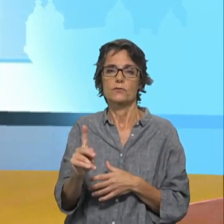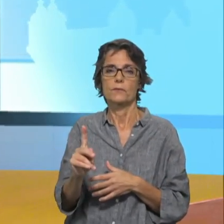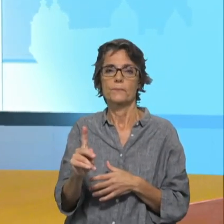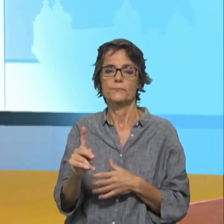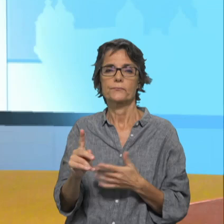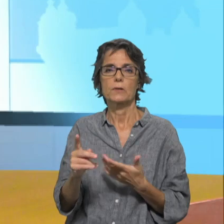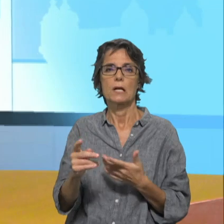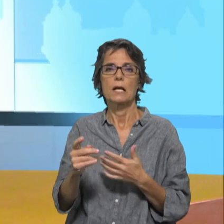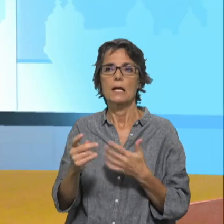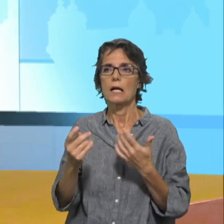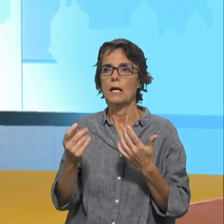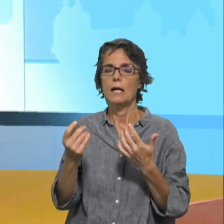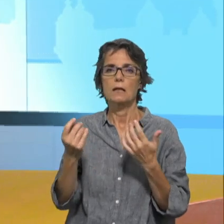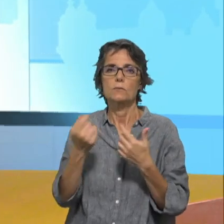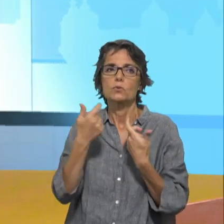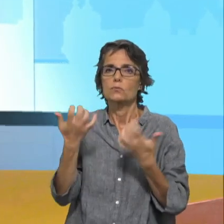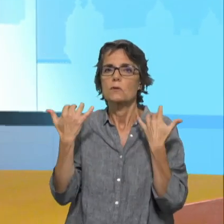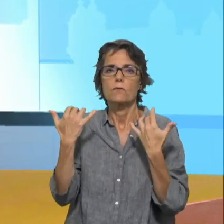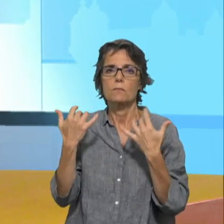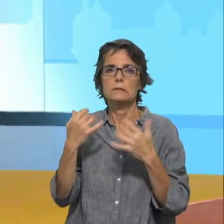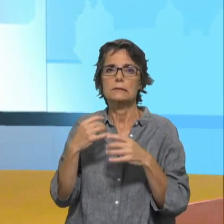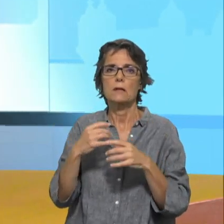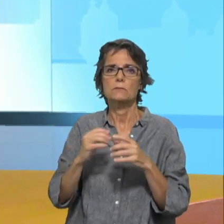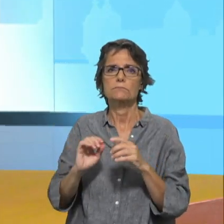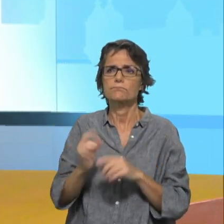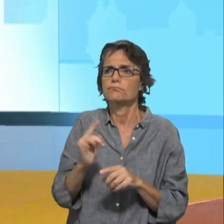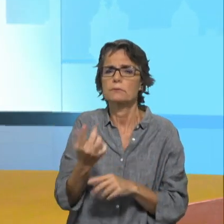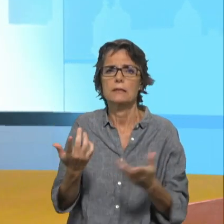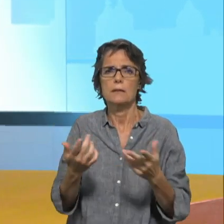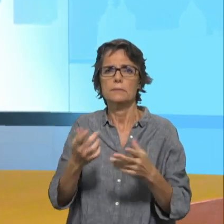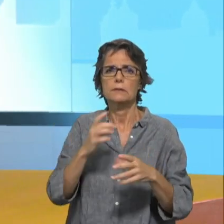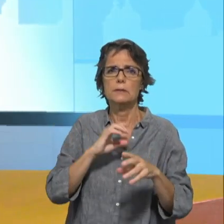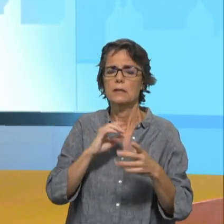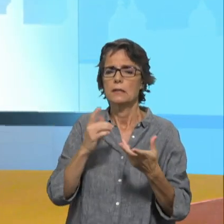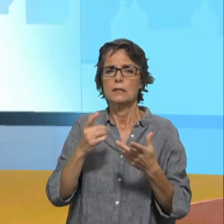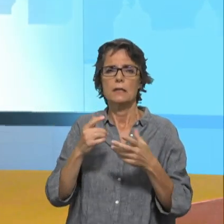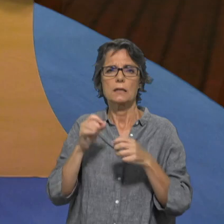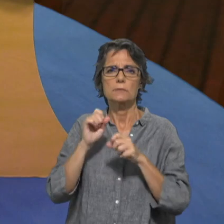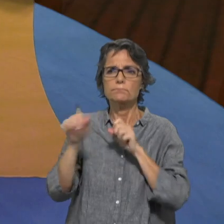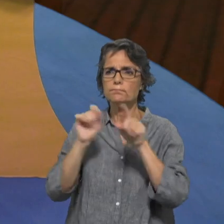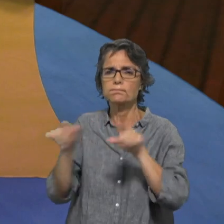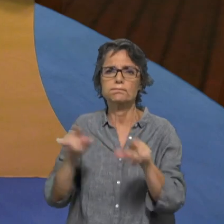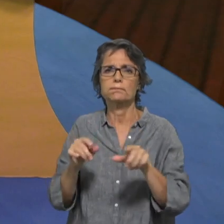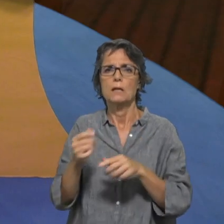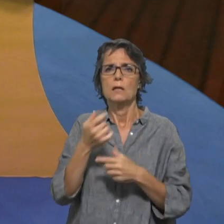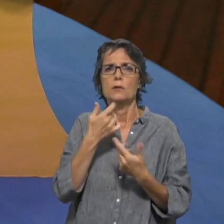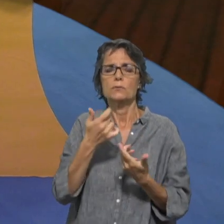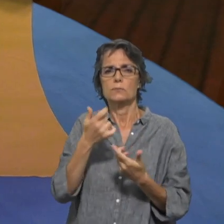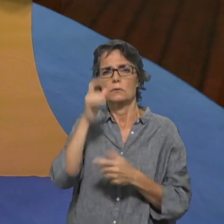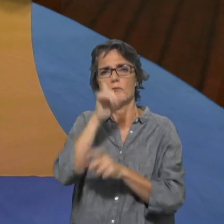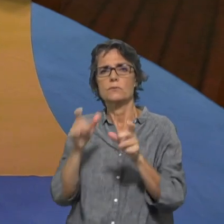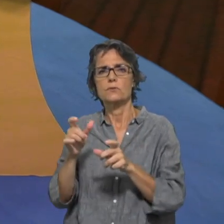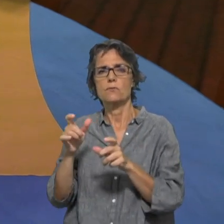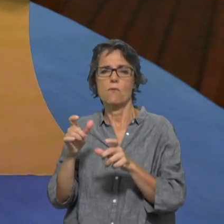que a informação era transmitida. Havia, de facto, uma rapidez de informação. Qualquer jornalista estrangeiro, qualquer pessoa que chegava de